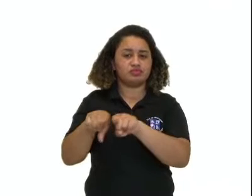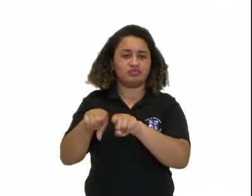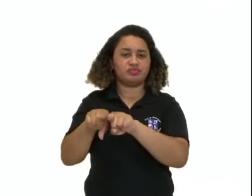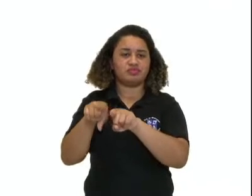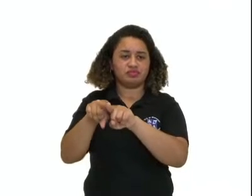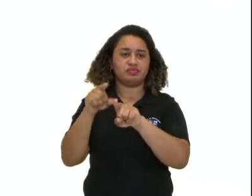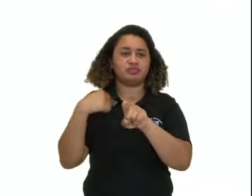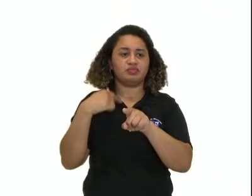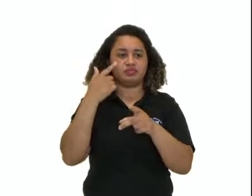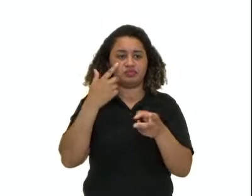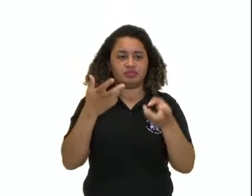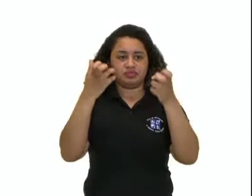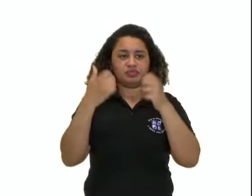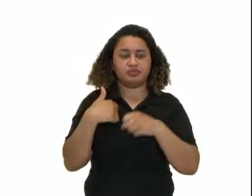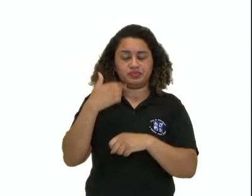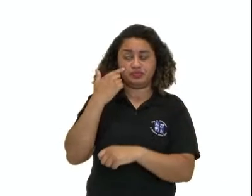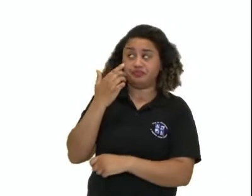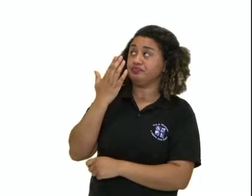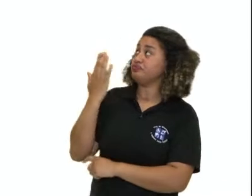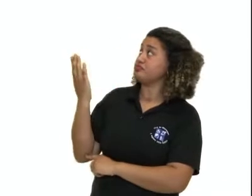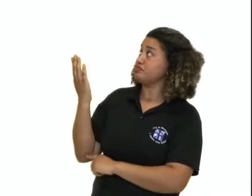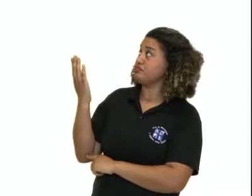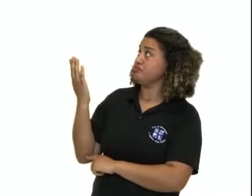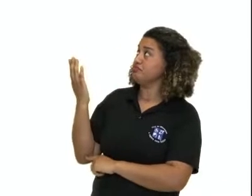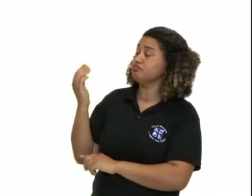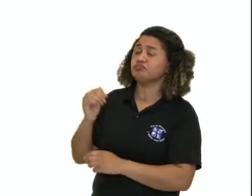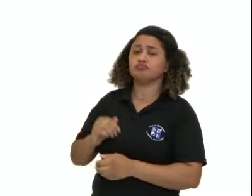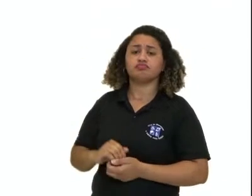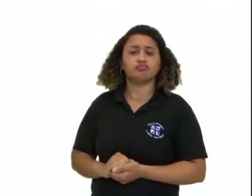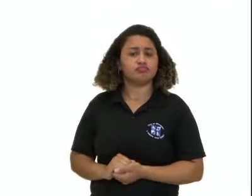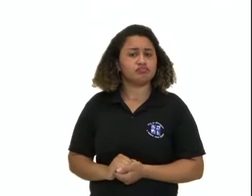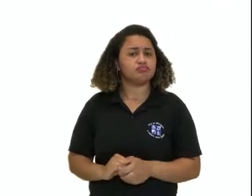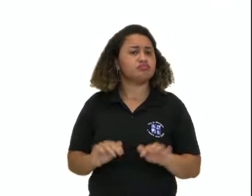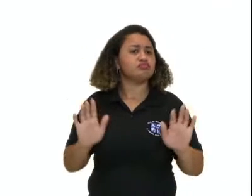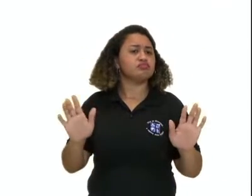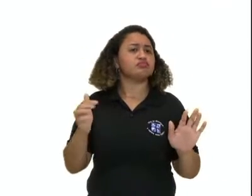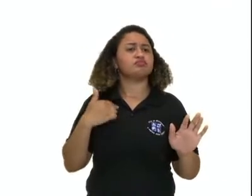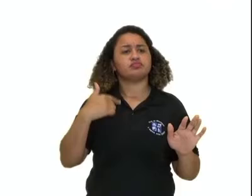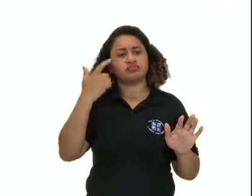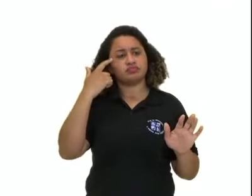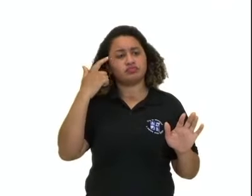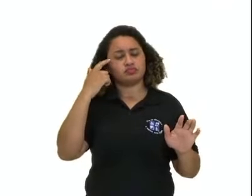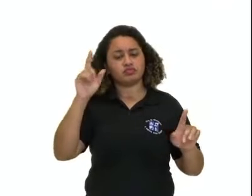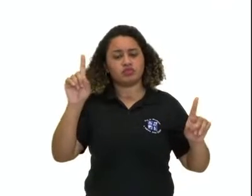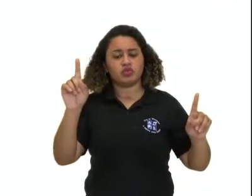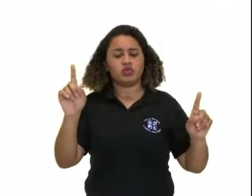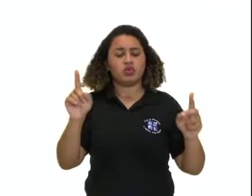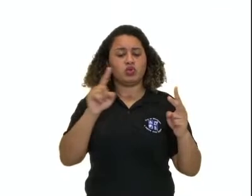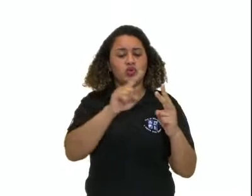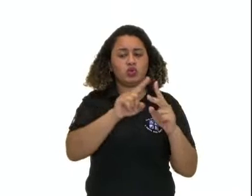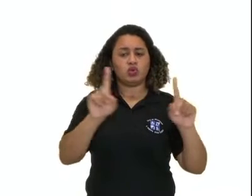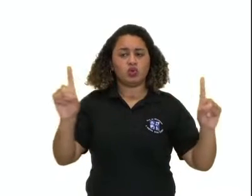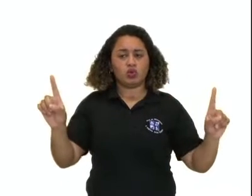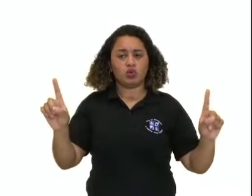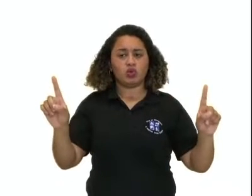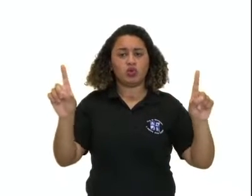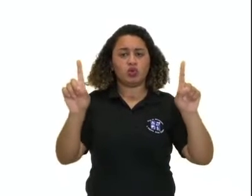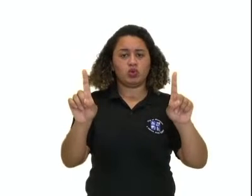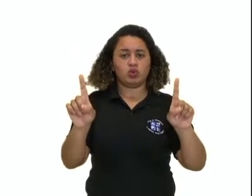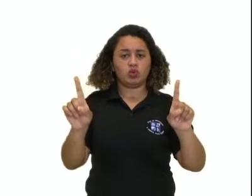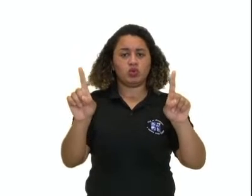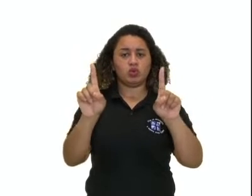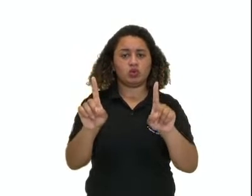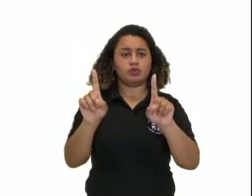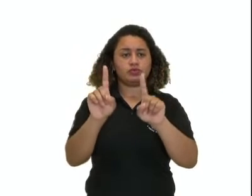repetia. Então, ele pensou, já que eu estou agrupando de 2 em 2, então eu vou ter 50 parcelas